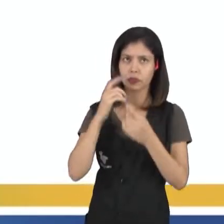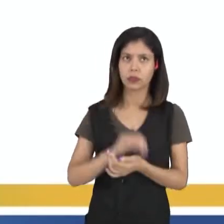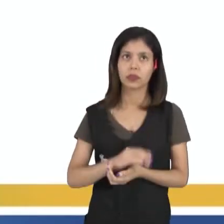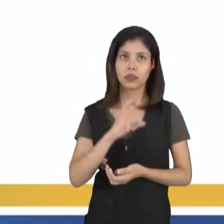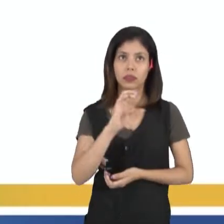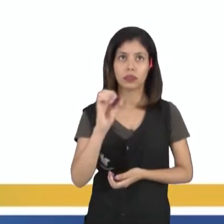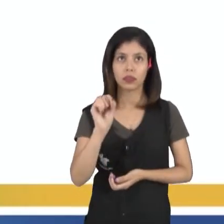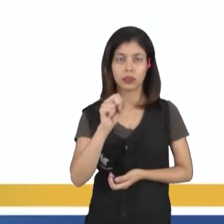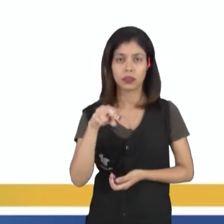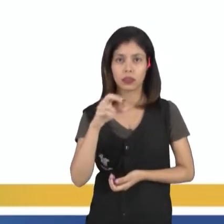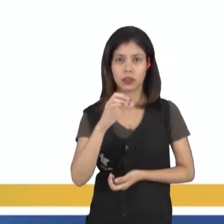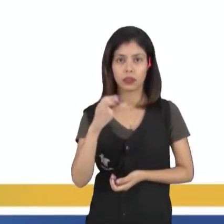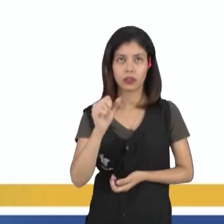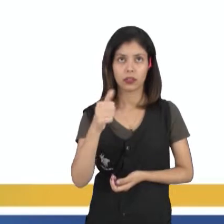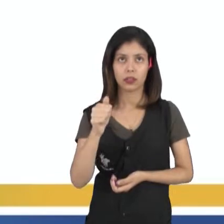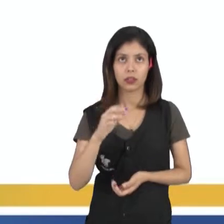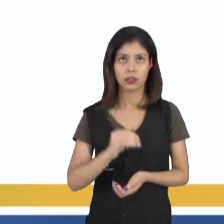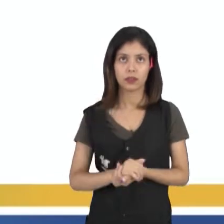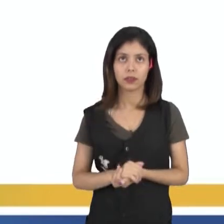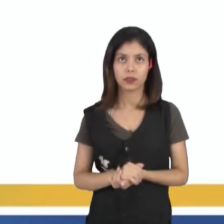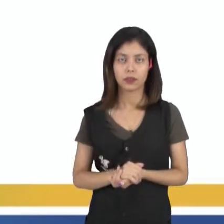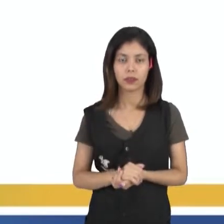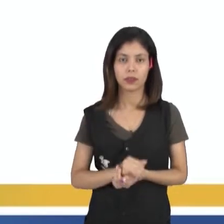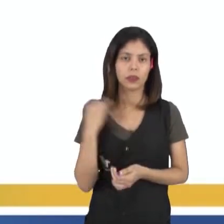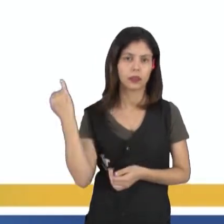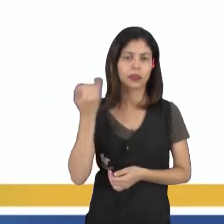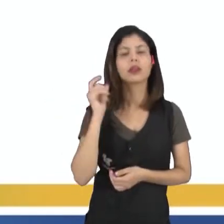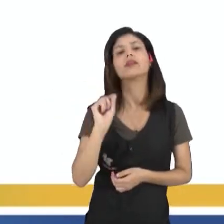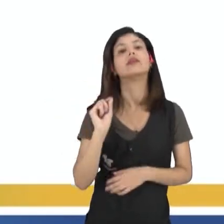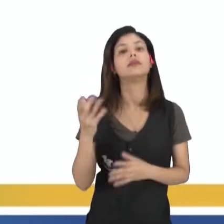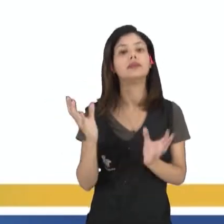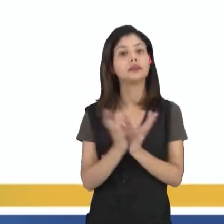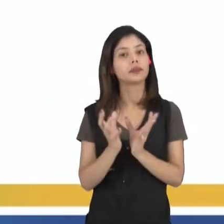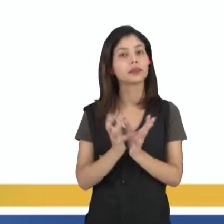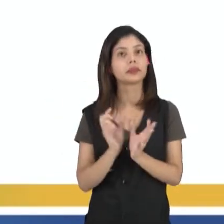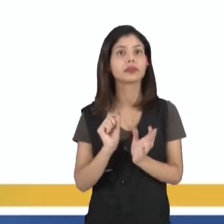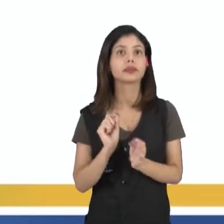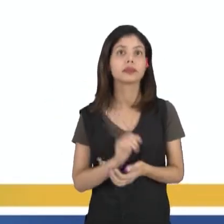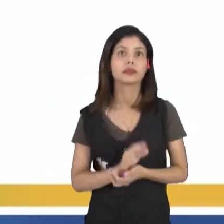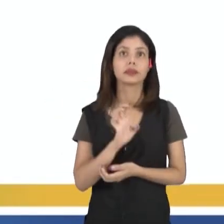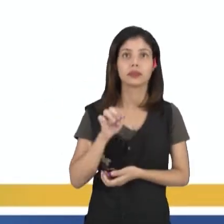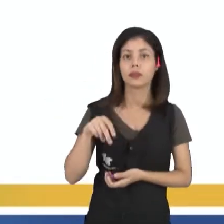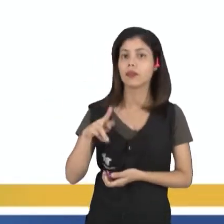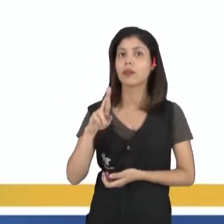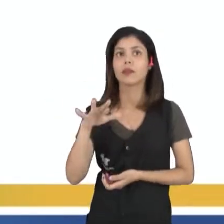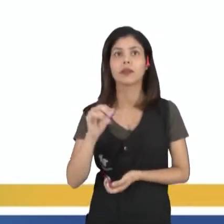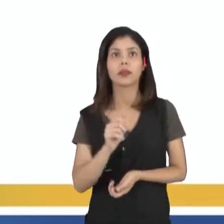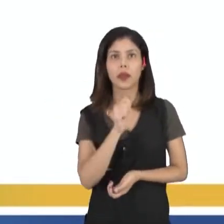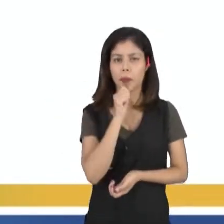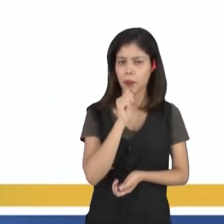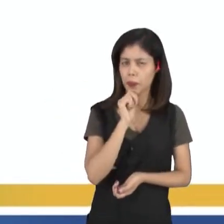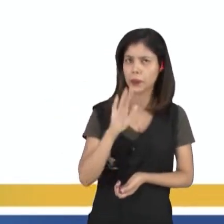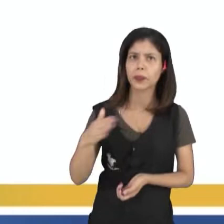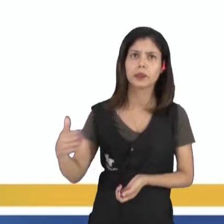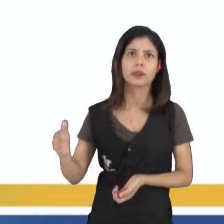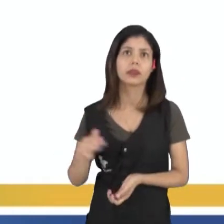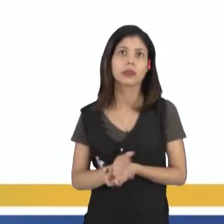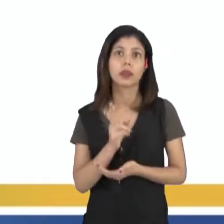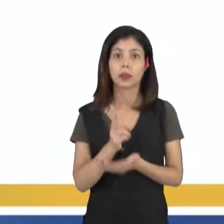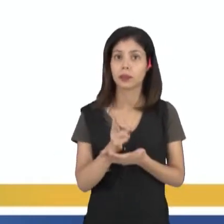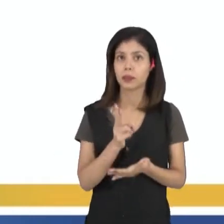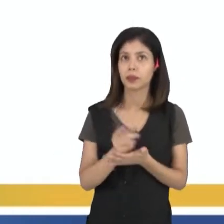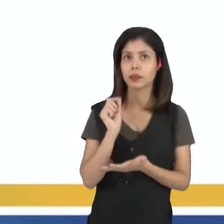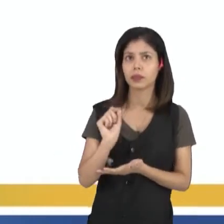uma concessão, tá certo? E as principais conjunções são embora, ainda quando,